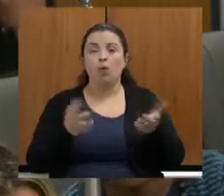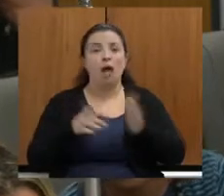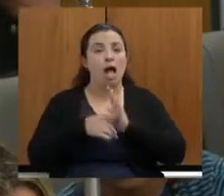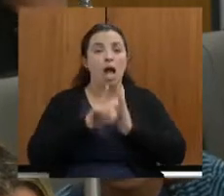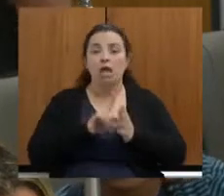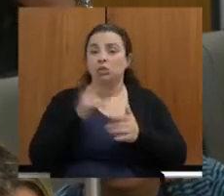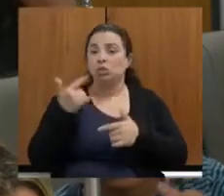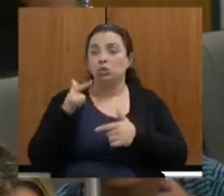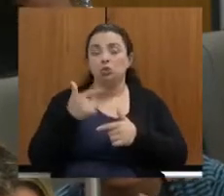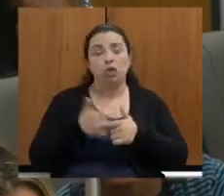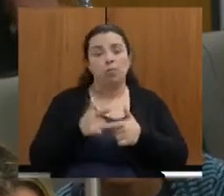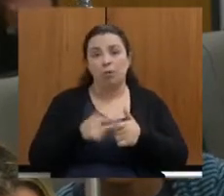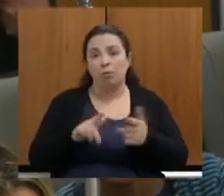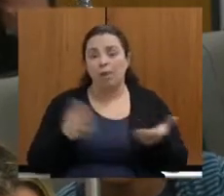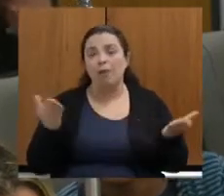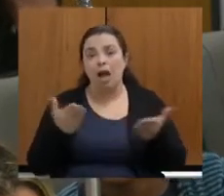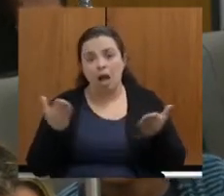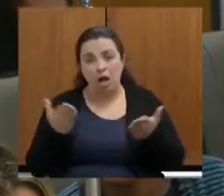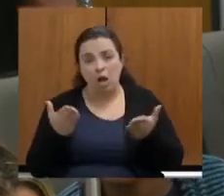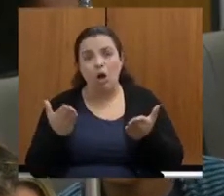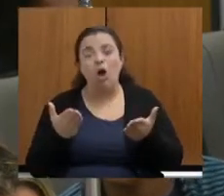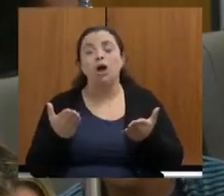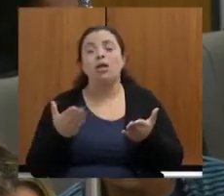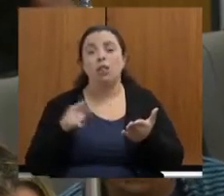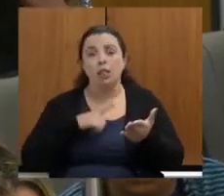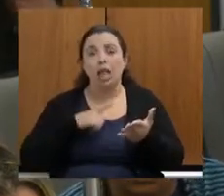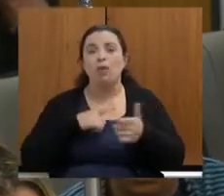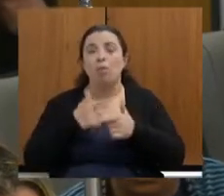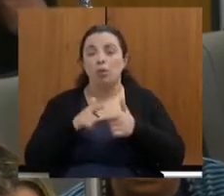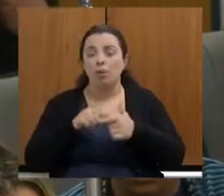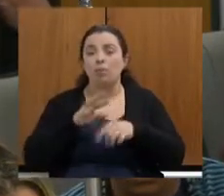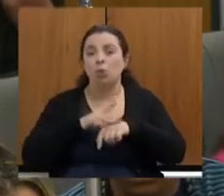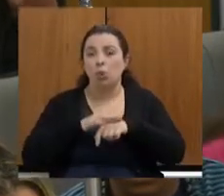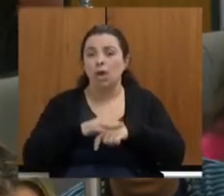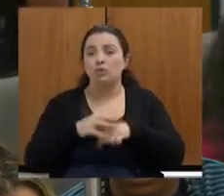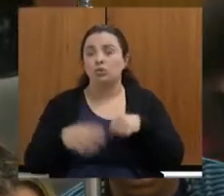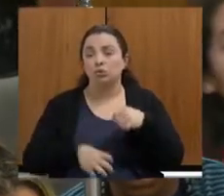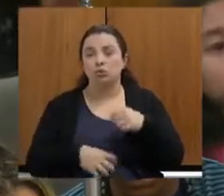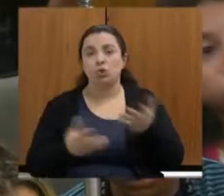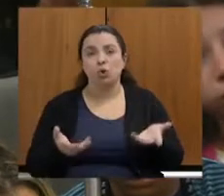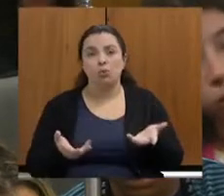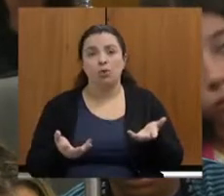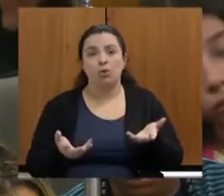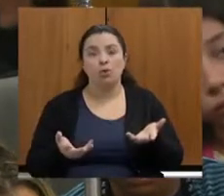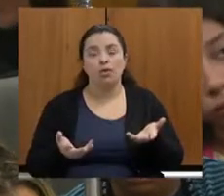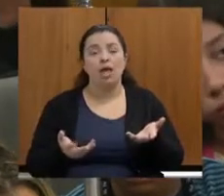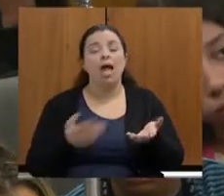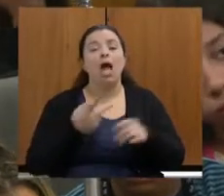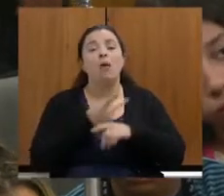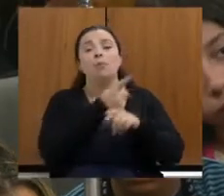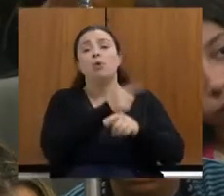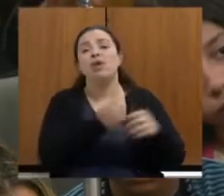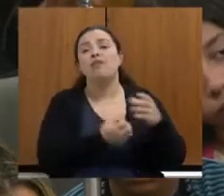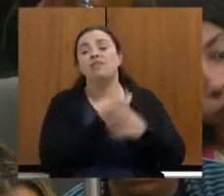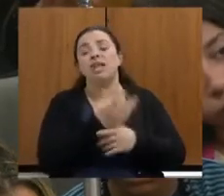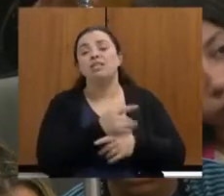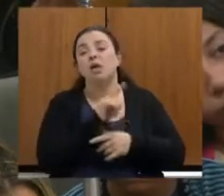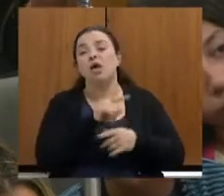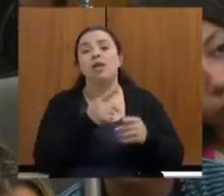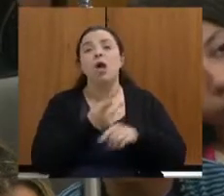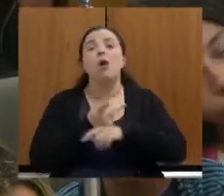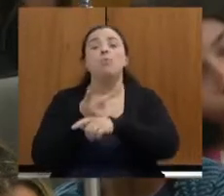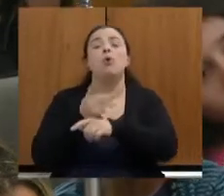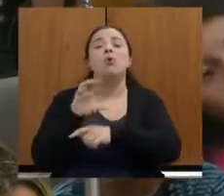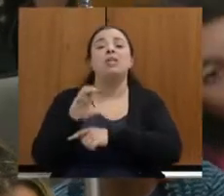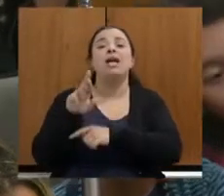não tinha ele comentei isso com a fundação renova falou comigo assim você procura o caso da sua cidade você tá olhando isso foi minha mãe que aconteceu comigo de casa da minha